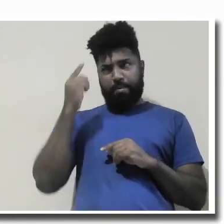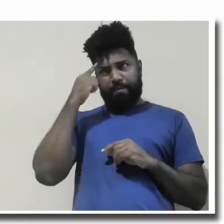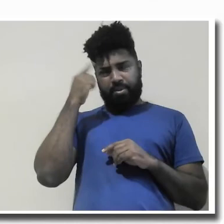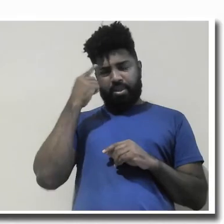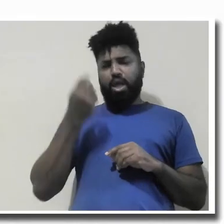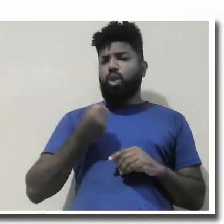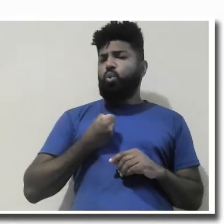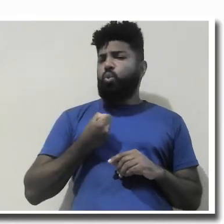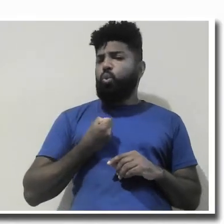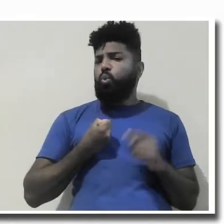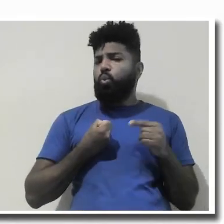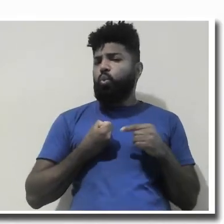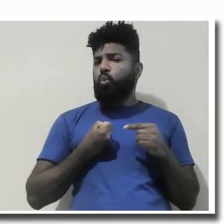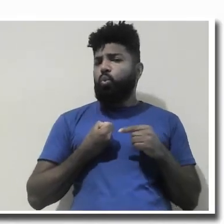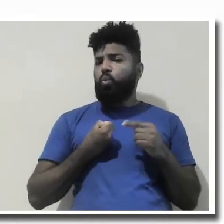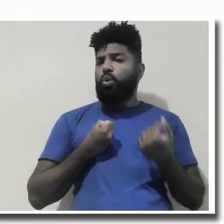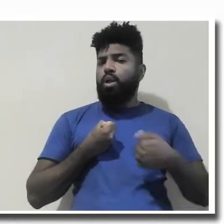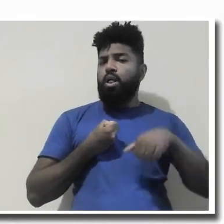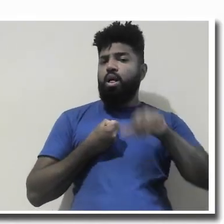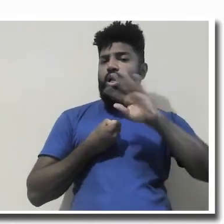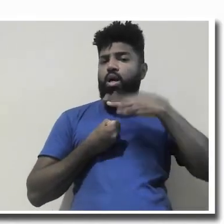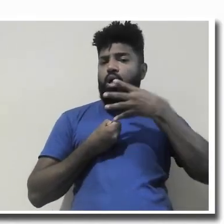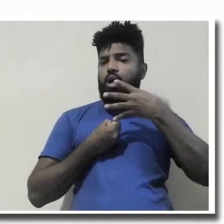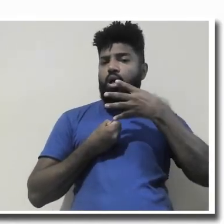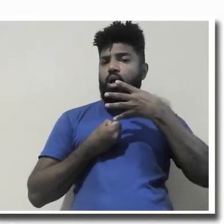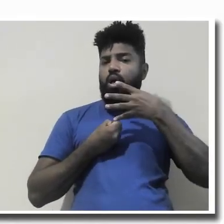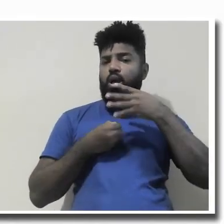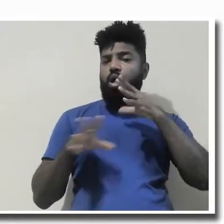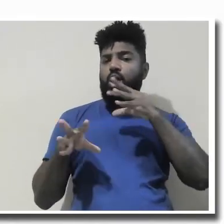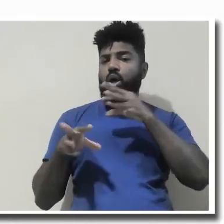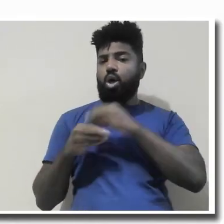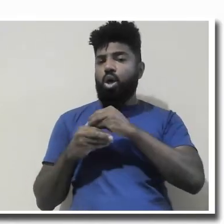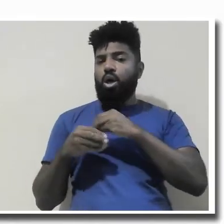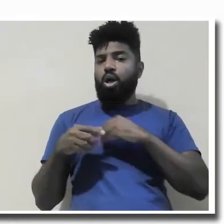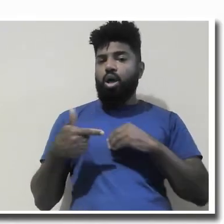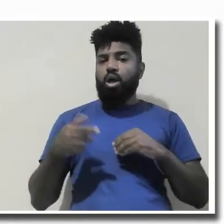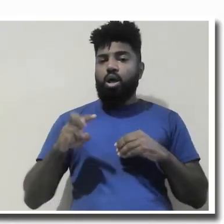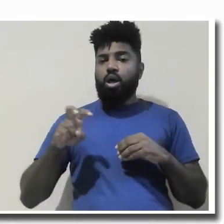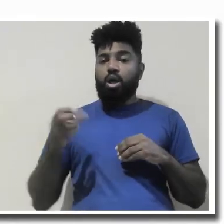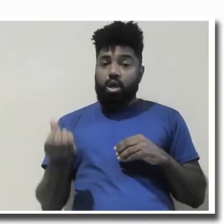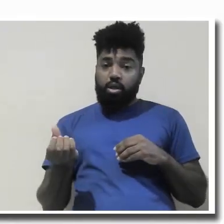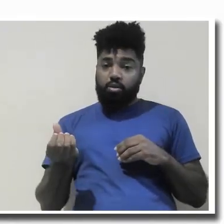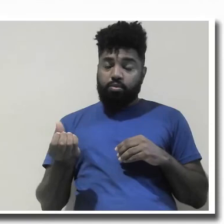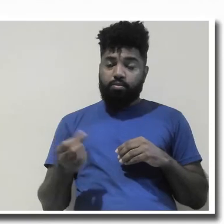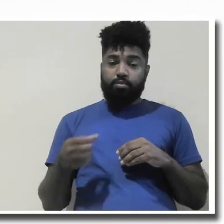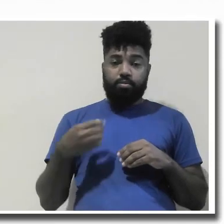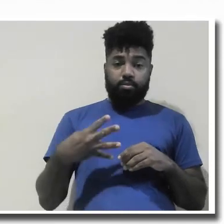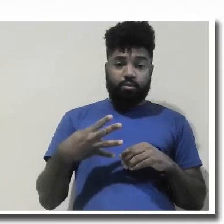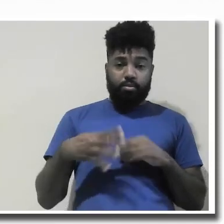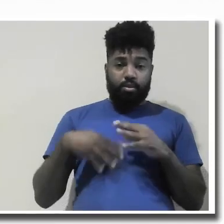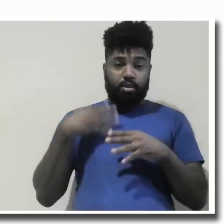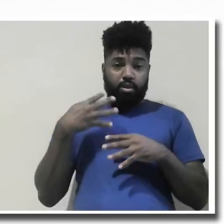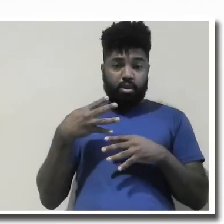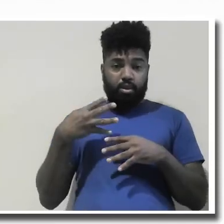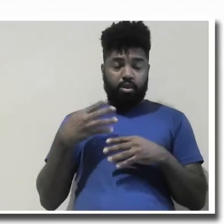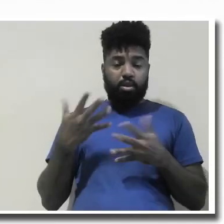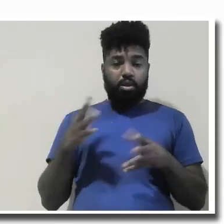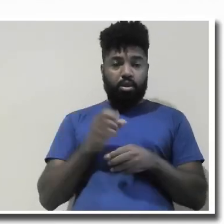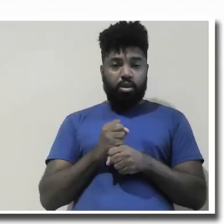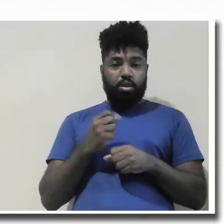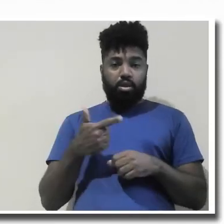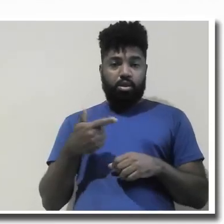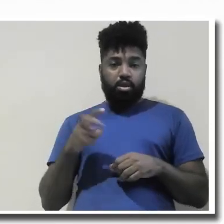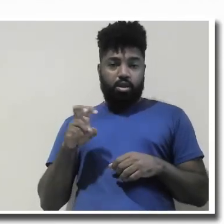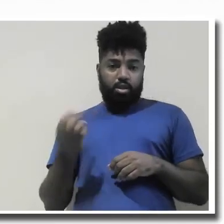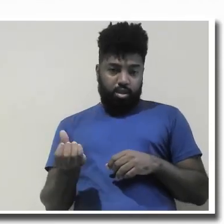valor elevado a 4 que dá 256. Como 4 elevado a 4 é